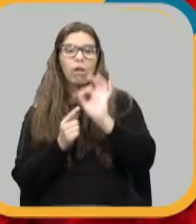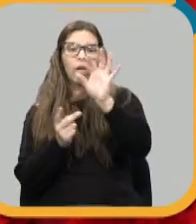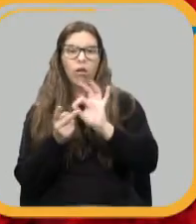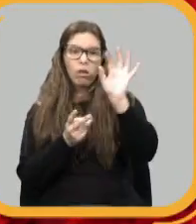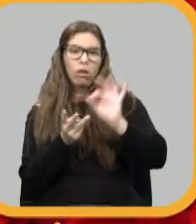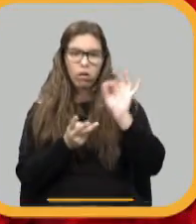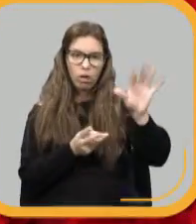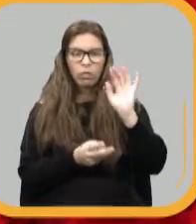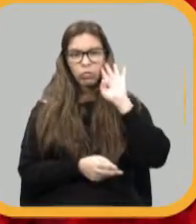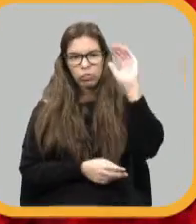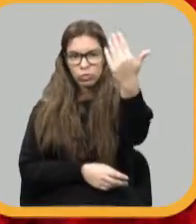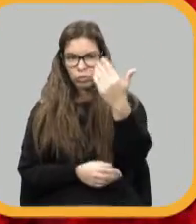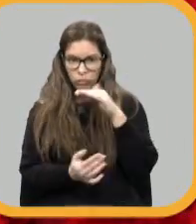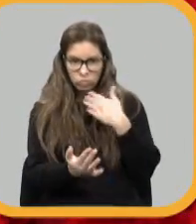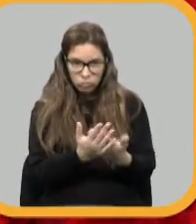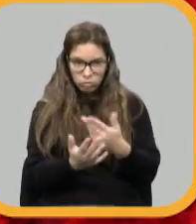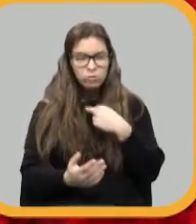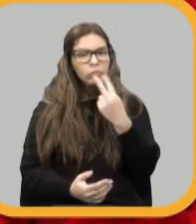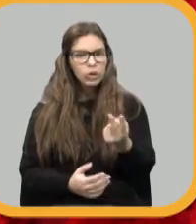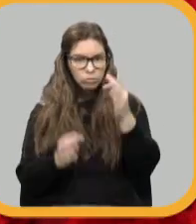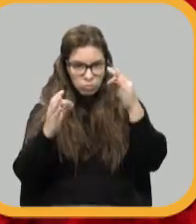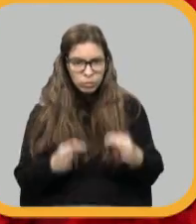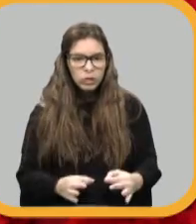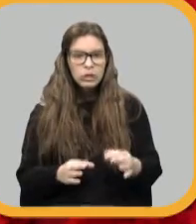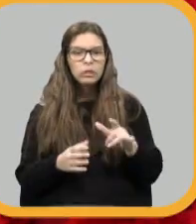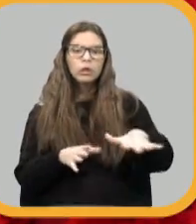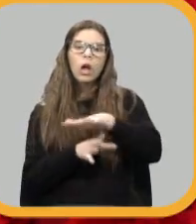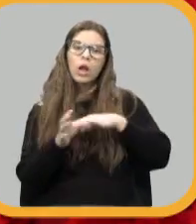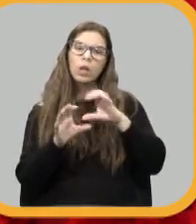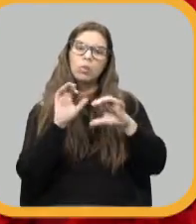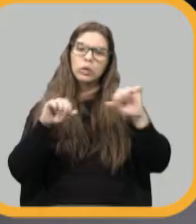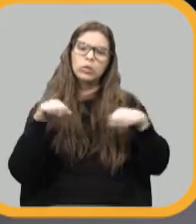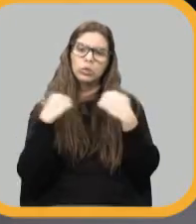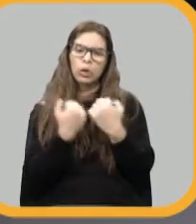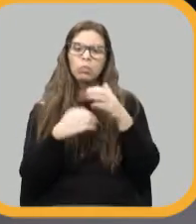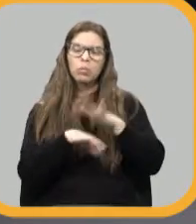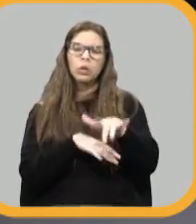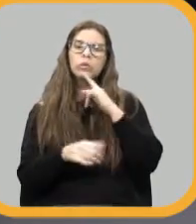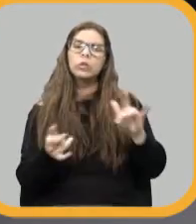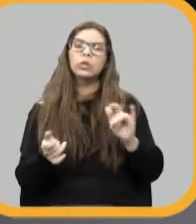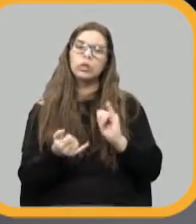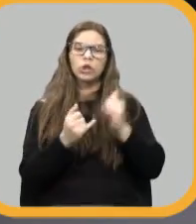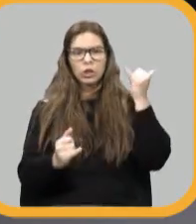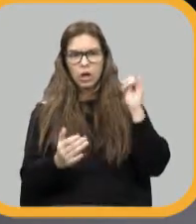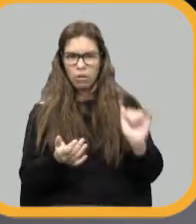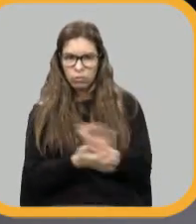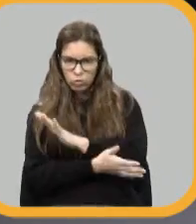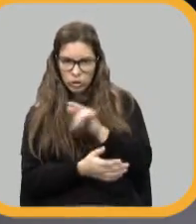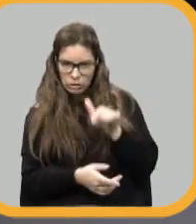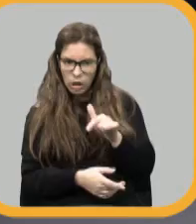e ferramentas para que seja dada voz a estas histórias, mas sobretudo no meio digital. Porque o jornalismo digital é o jornalismo do